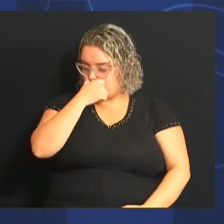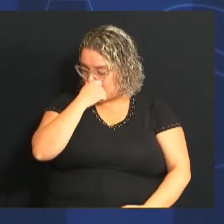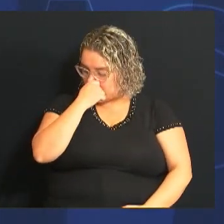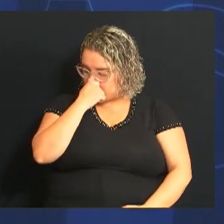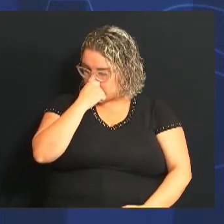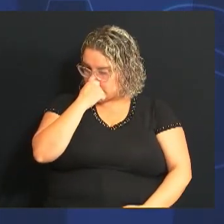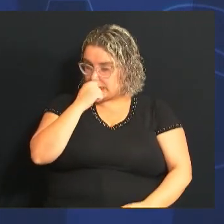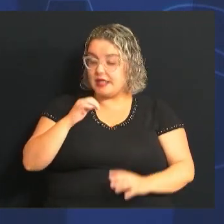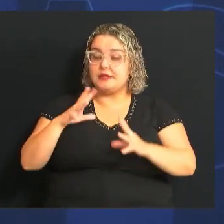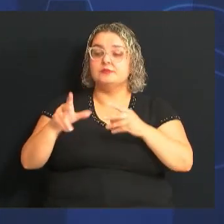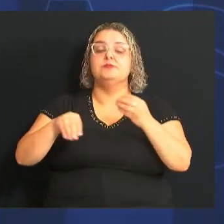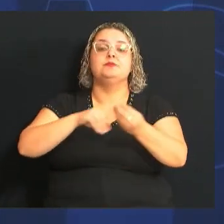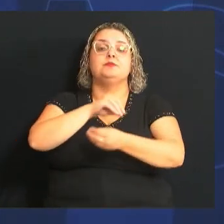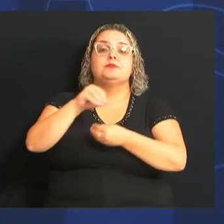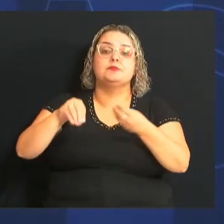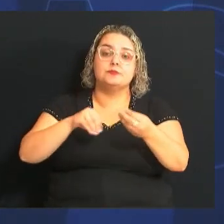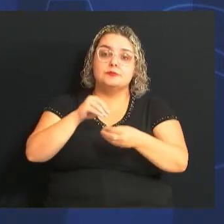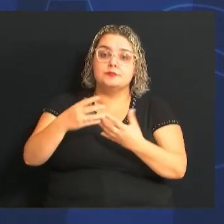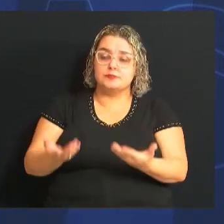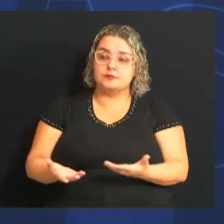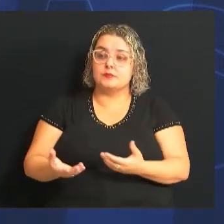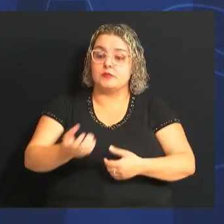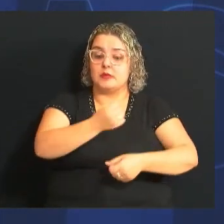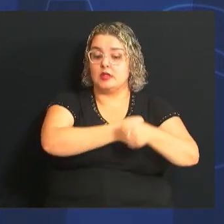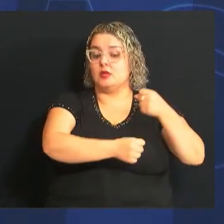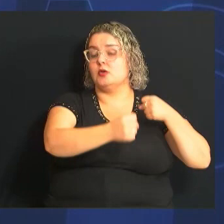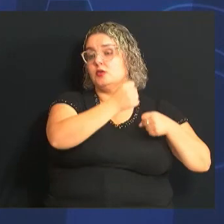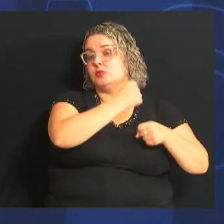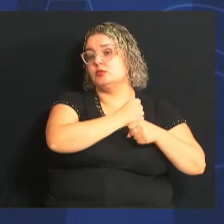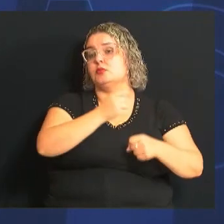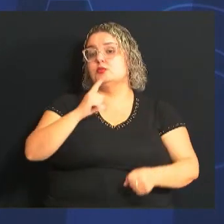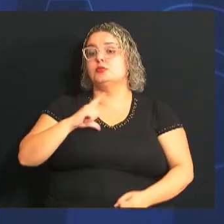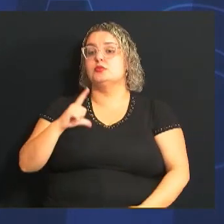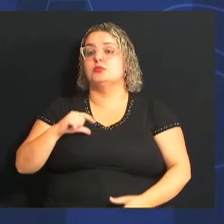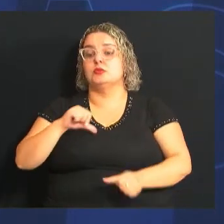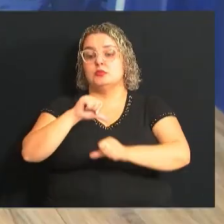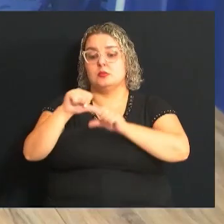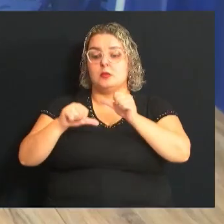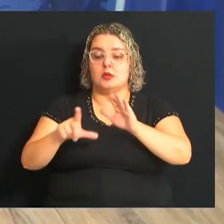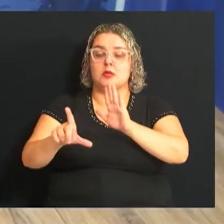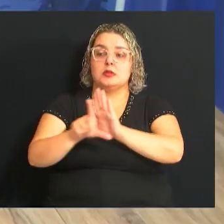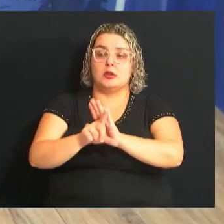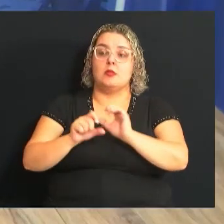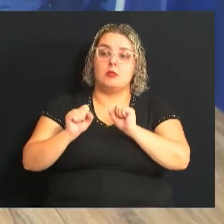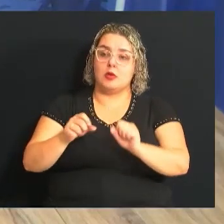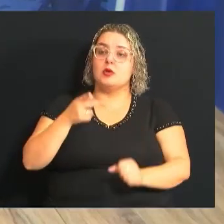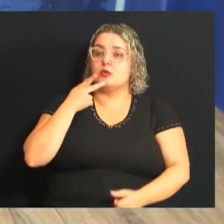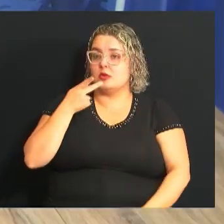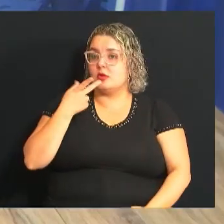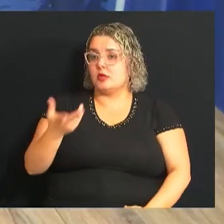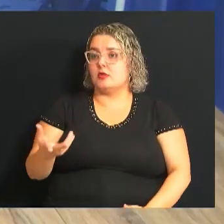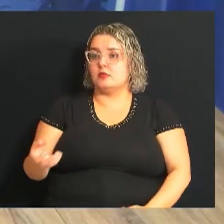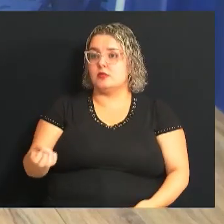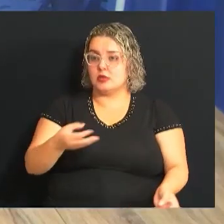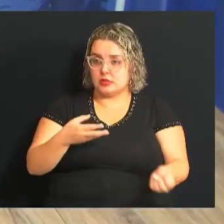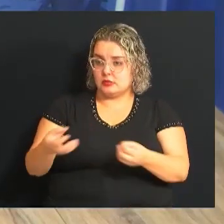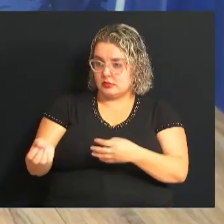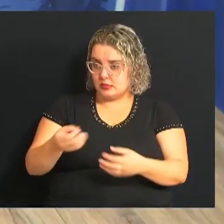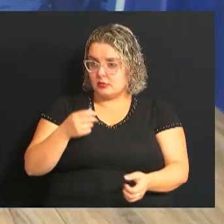esses envolvidos. E ano passado houve uma alteração na lei? A gente pode dizer que houve uma atualização?